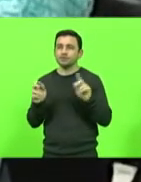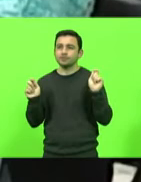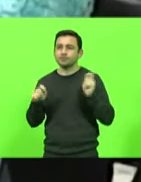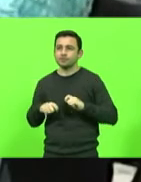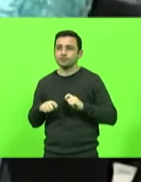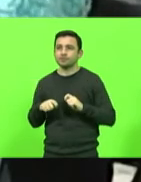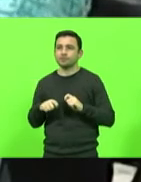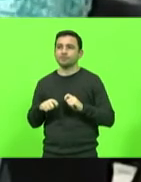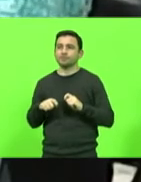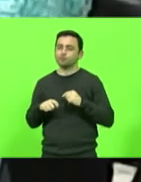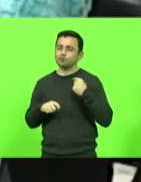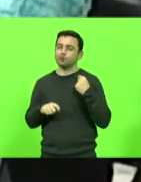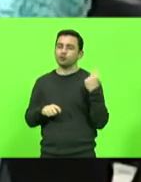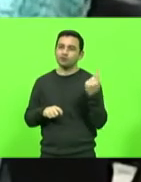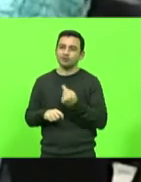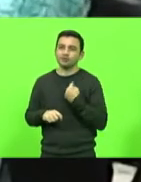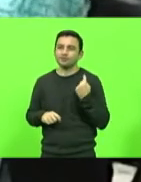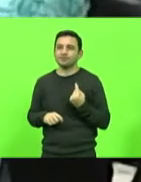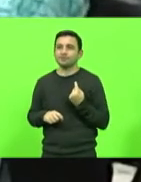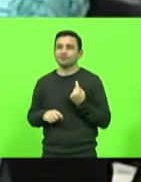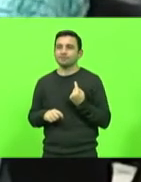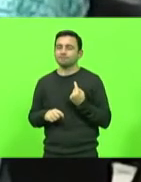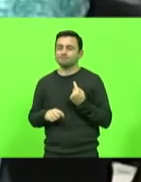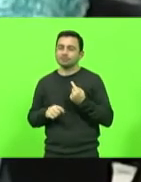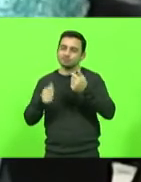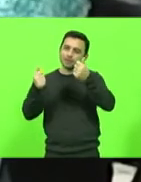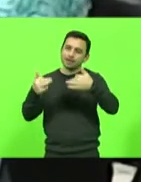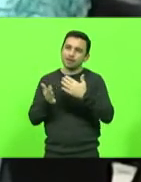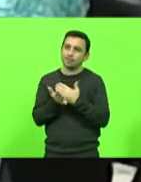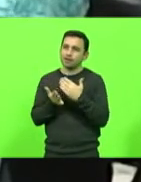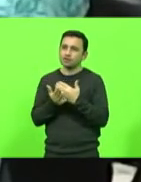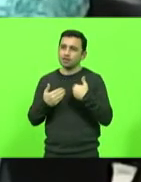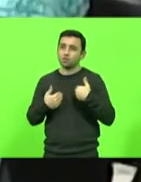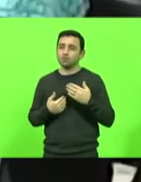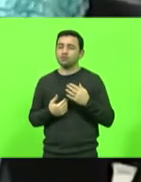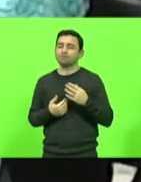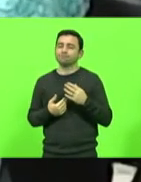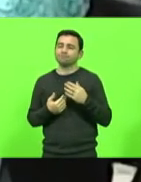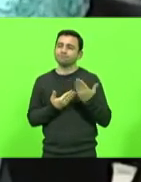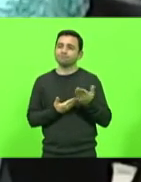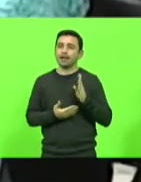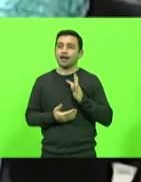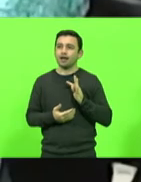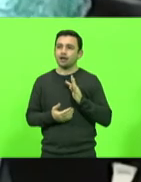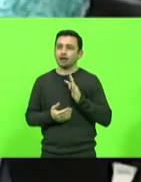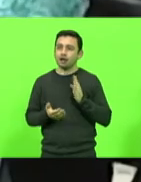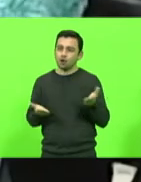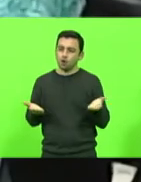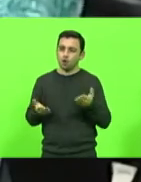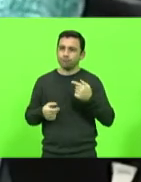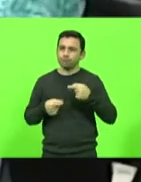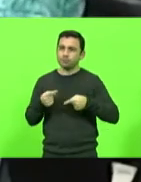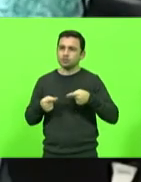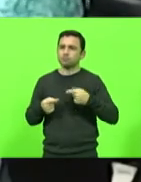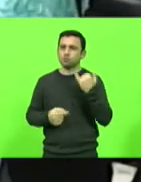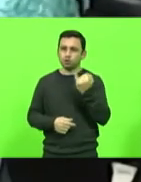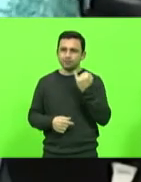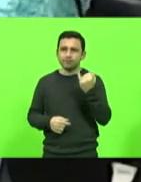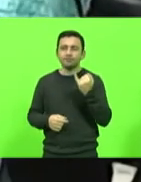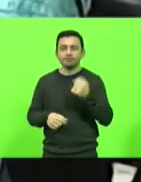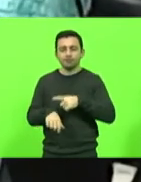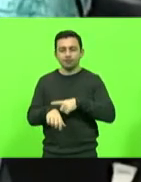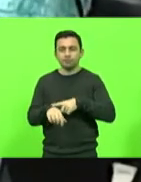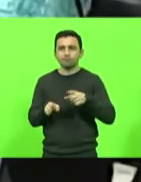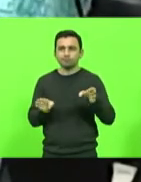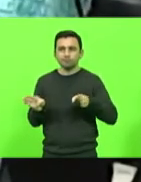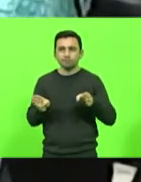estar repassando mais informações. Mas coloco, né, enquanto técnica dessa política, de que momentos como esse são bem importantes para que